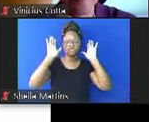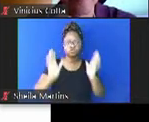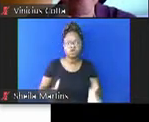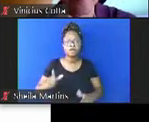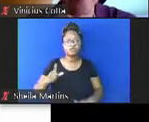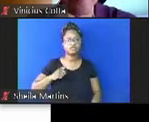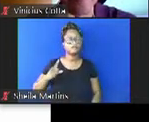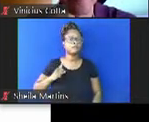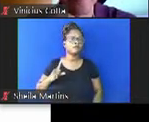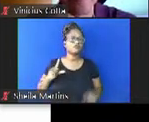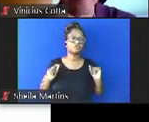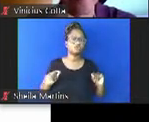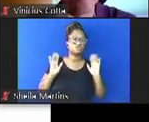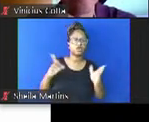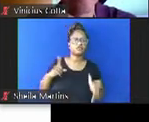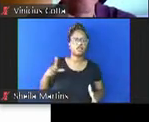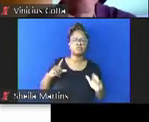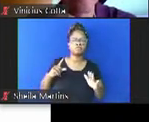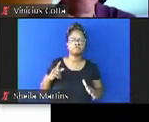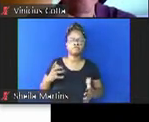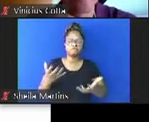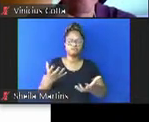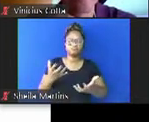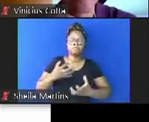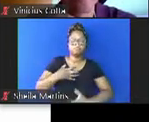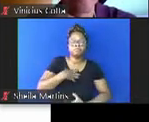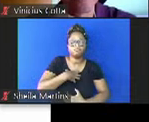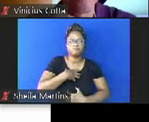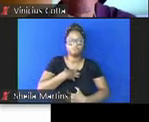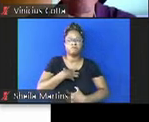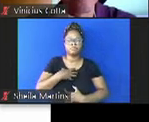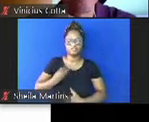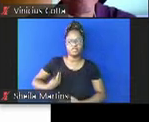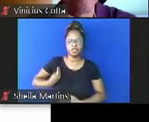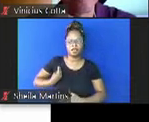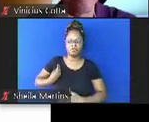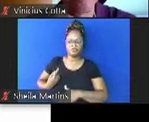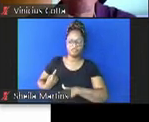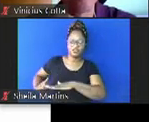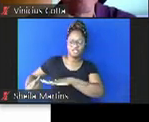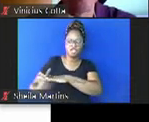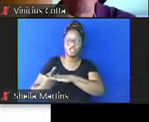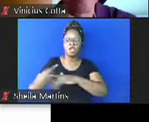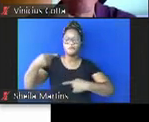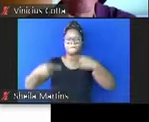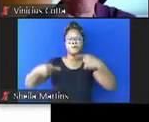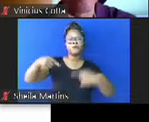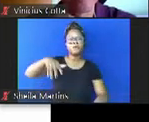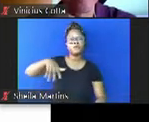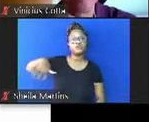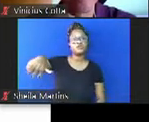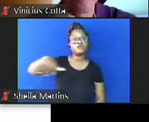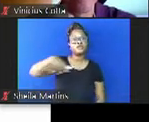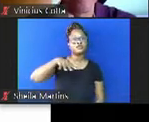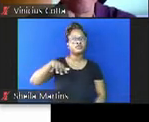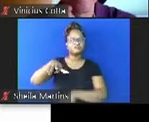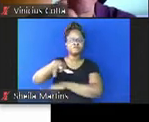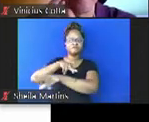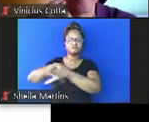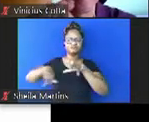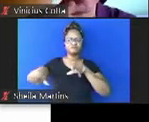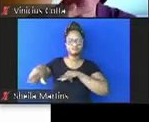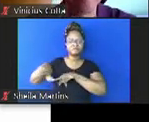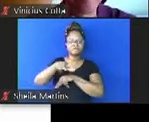uma inclinação para a vida política, né, e pública, né, envolvidas em diferentes áreas.